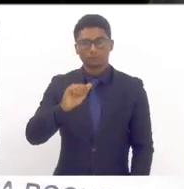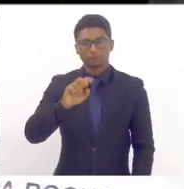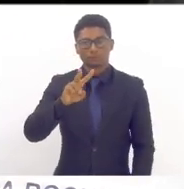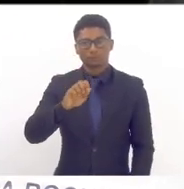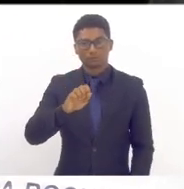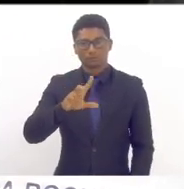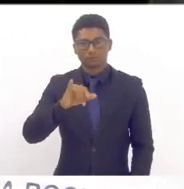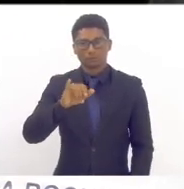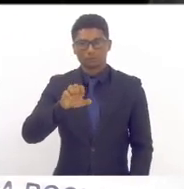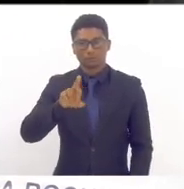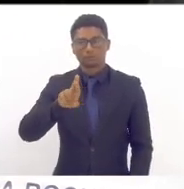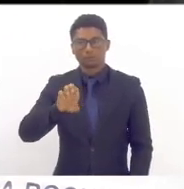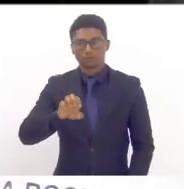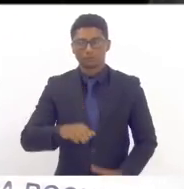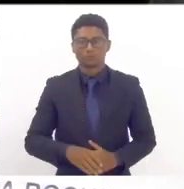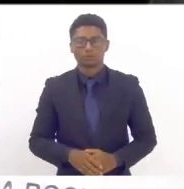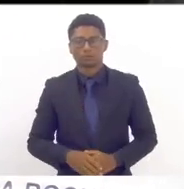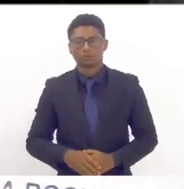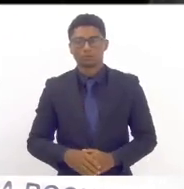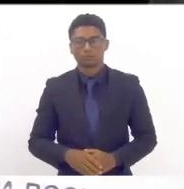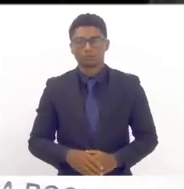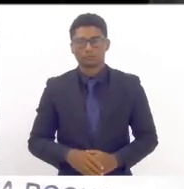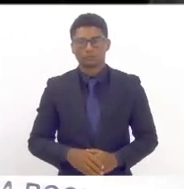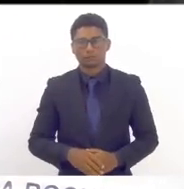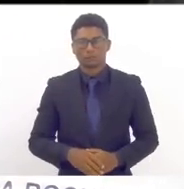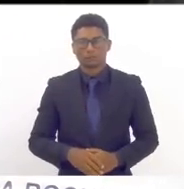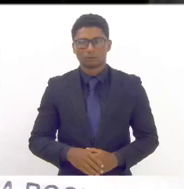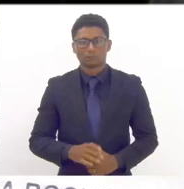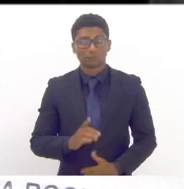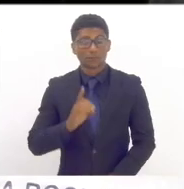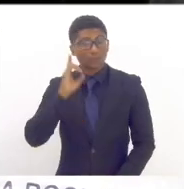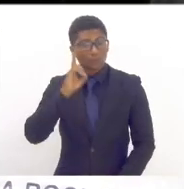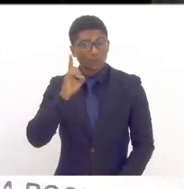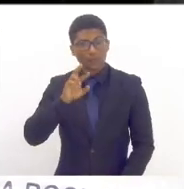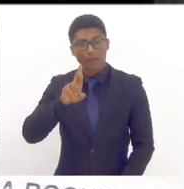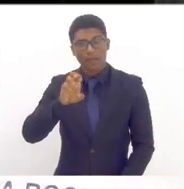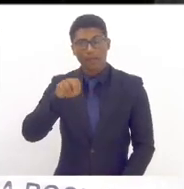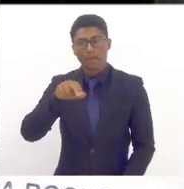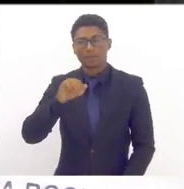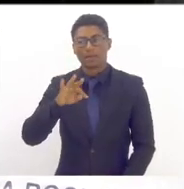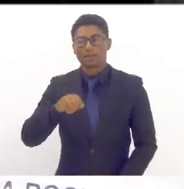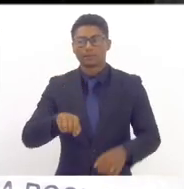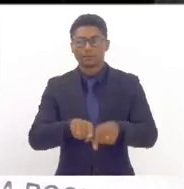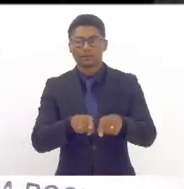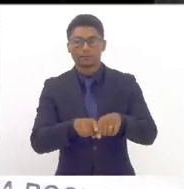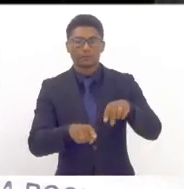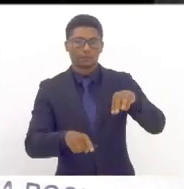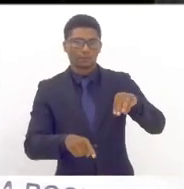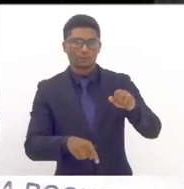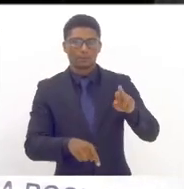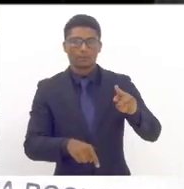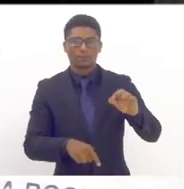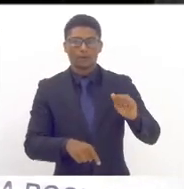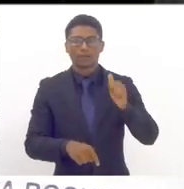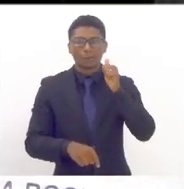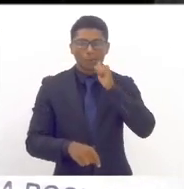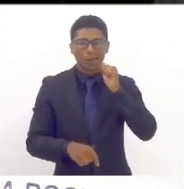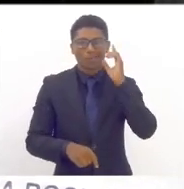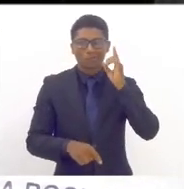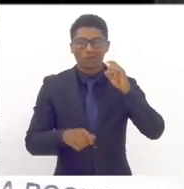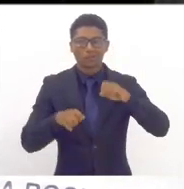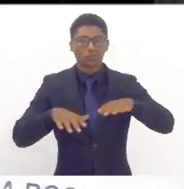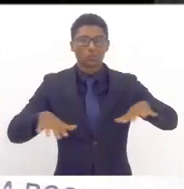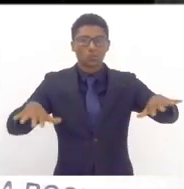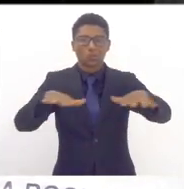de Meio Ambiente. Na pessoa das deputadas Renata Souza e Marta Rocha, cumprimento todas as deputadas aqui dessa